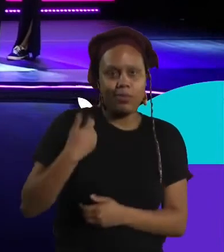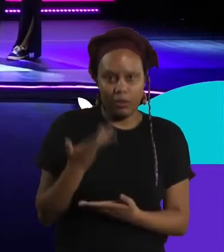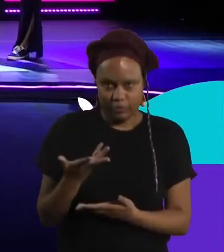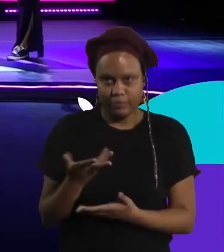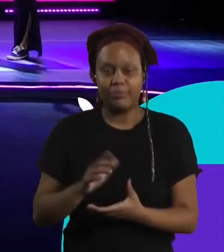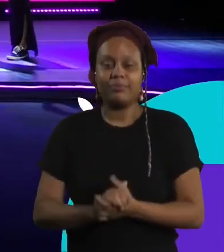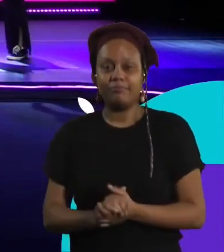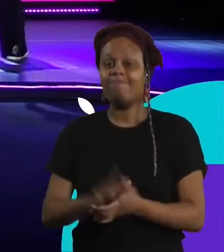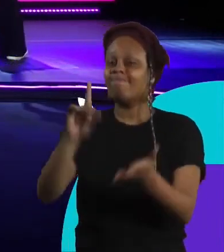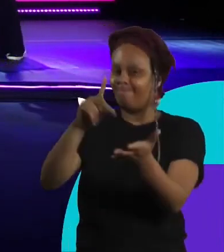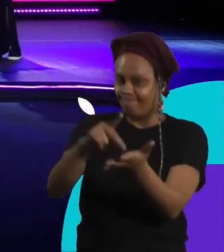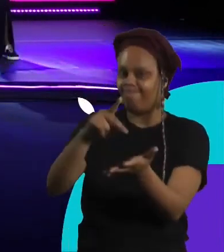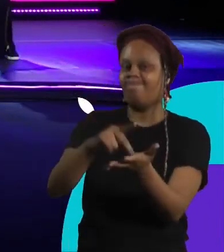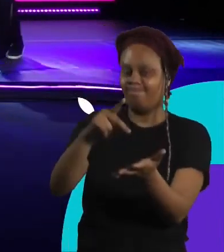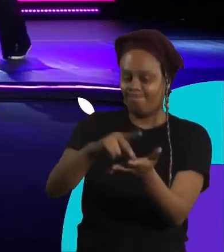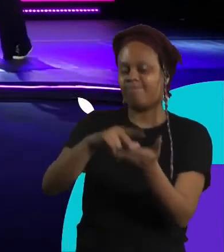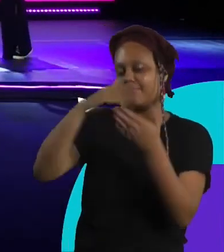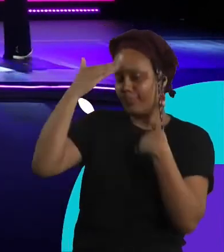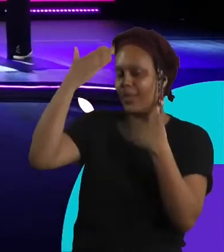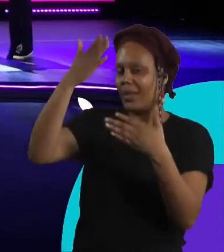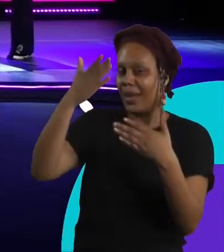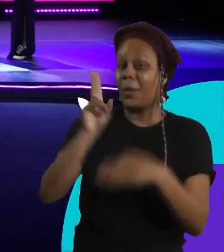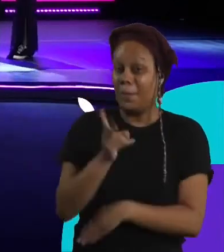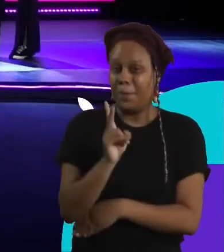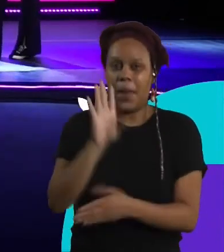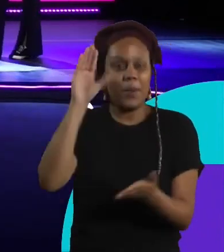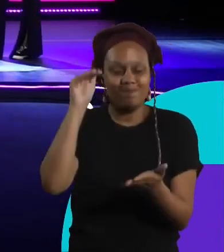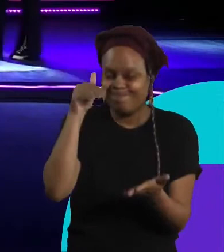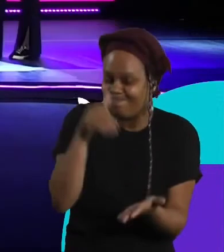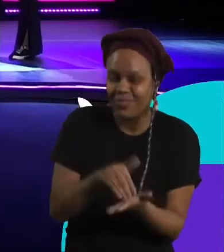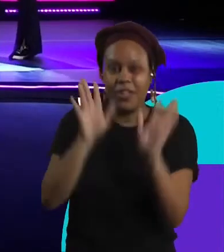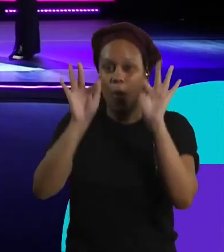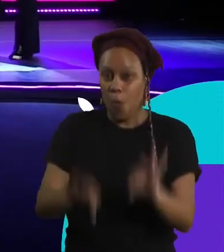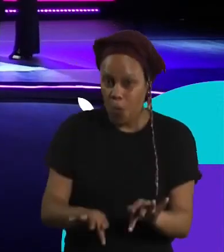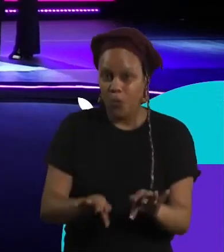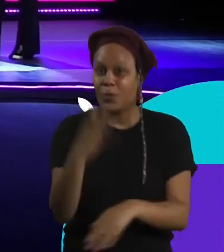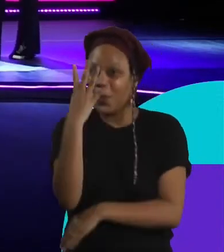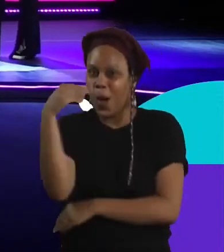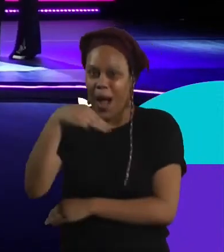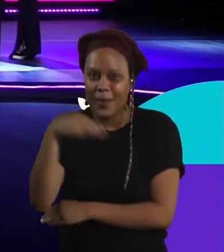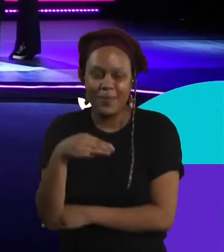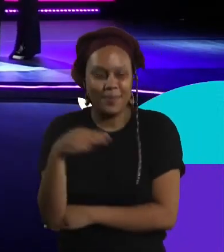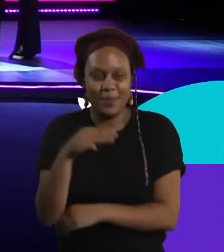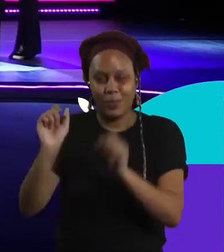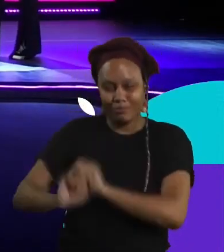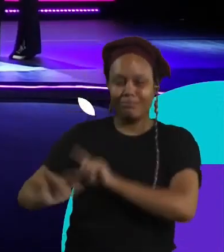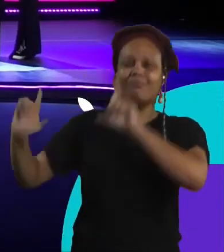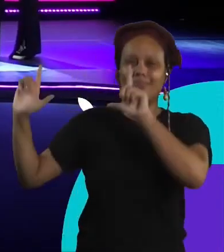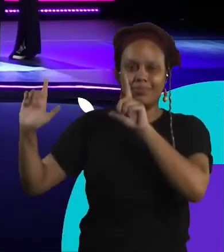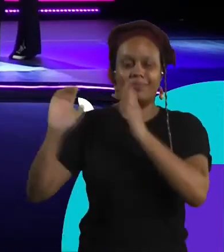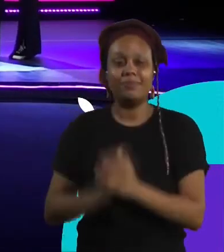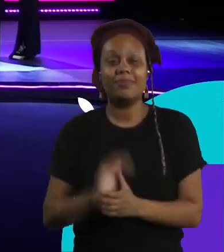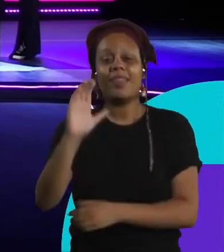Morris, obrigada. E, gente, só mesmo para última perguntinha aqui para a gente finalizar os nossos 4 minutinhos de painel.